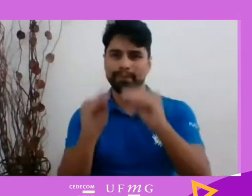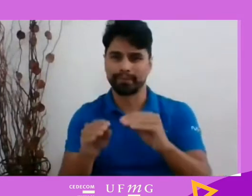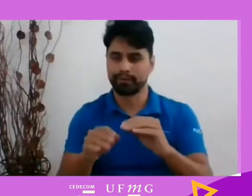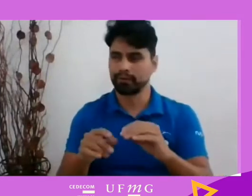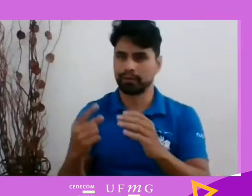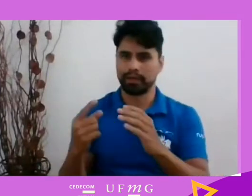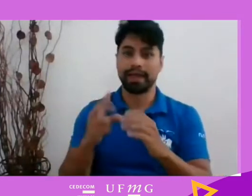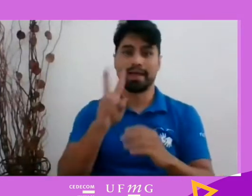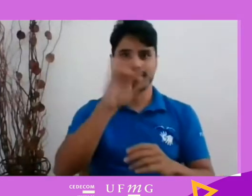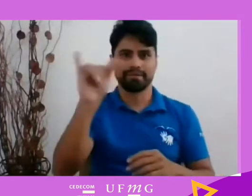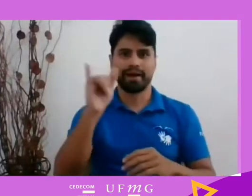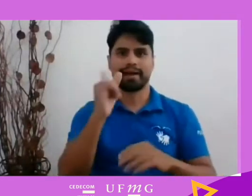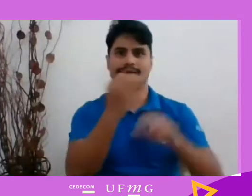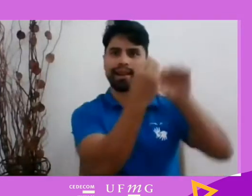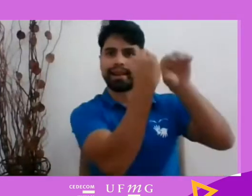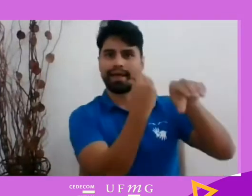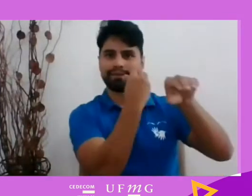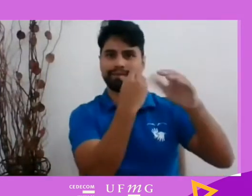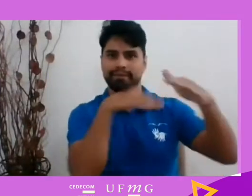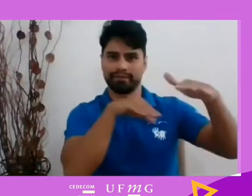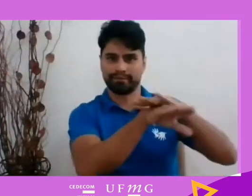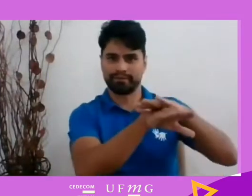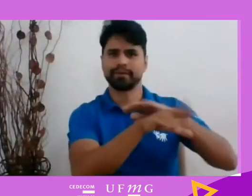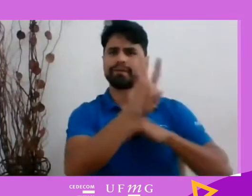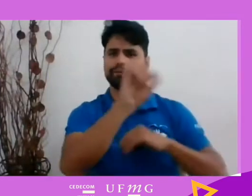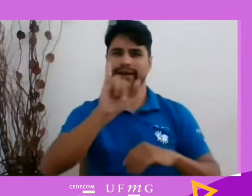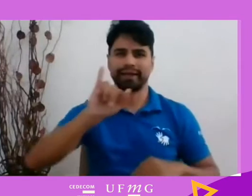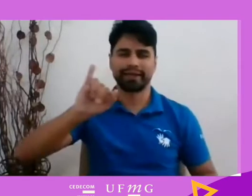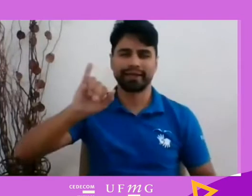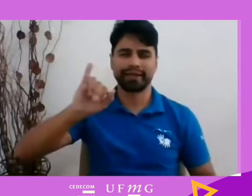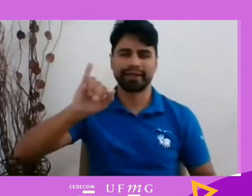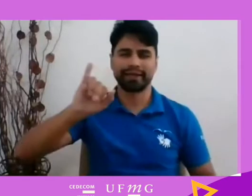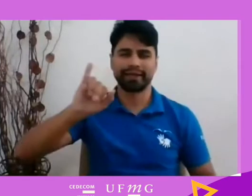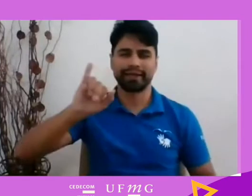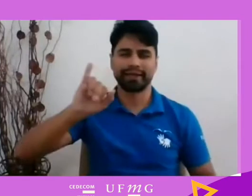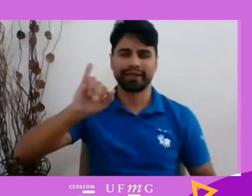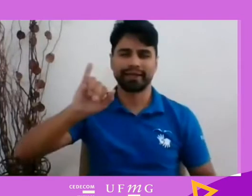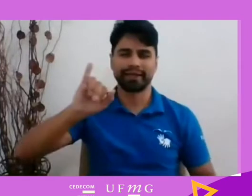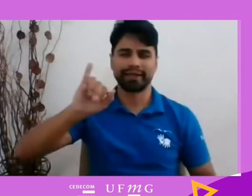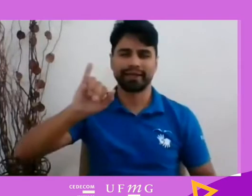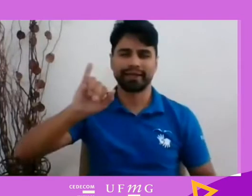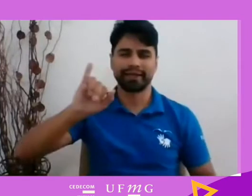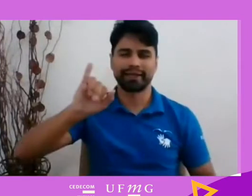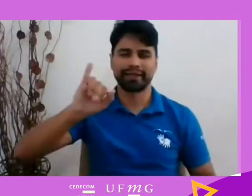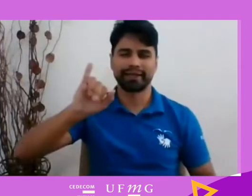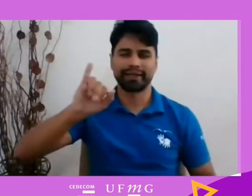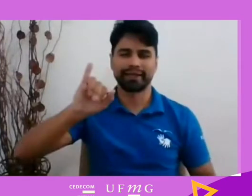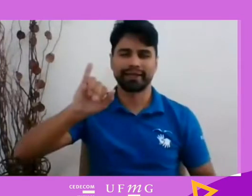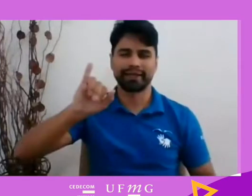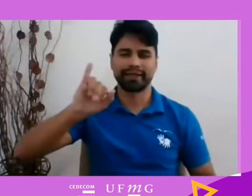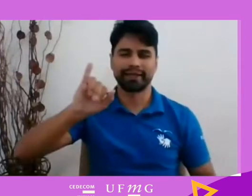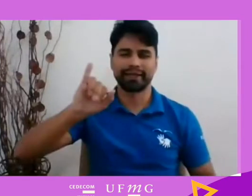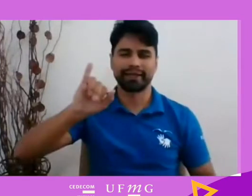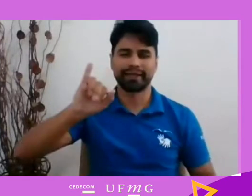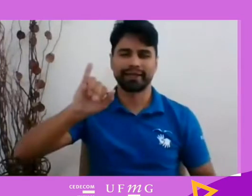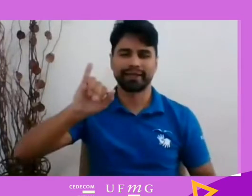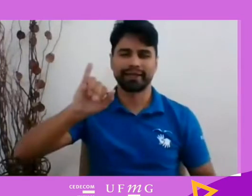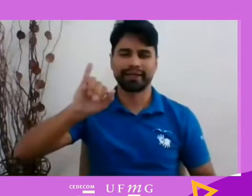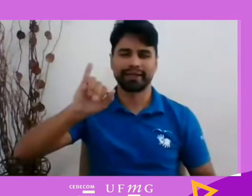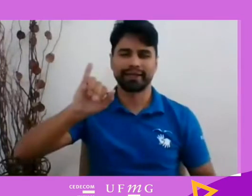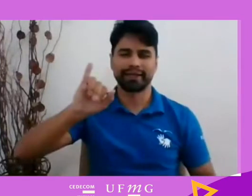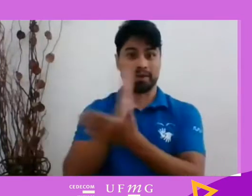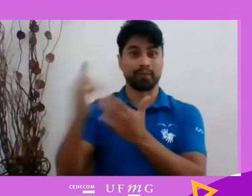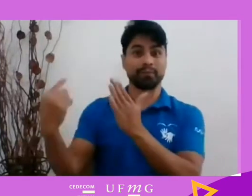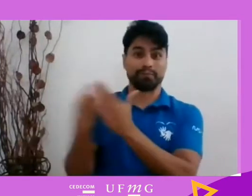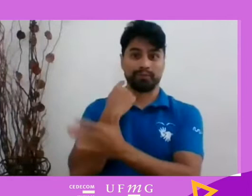da UFMG. E também o momento merchan, que eu vi que alguém perguntou se a gente tem um grupo de Telegram. A gente não tem um grupo de Telegram, mas o